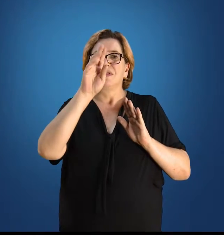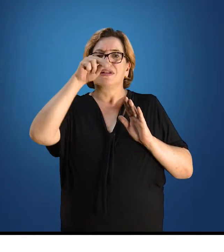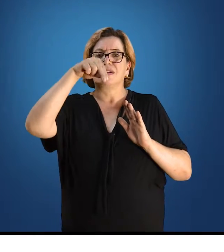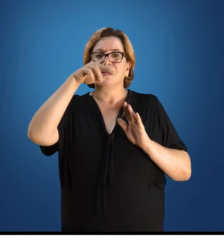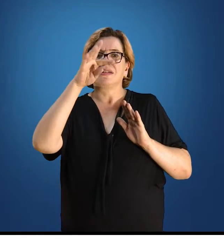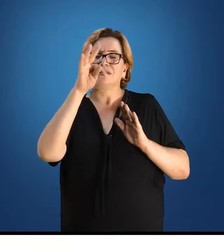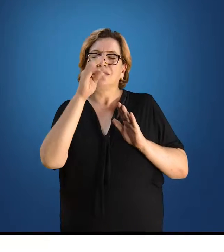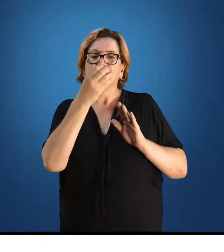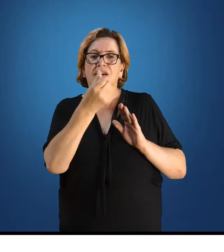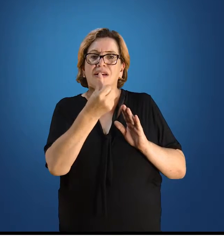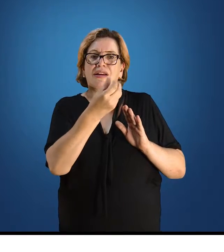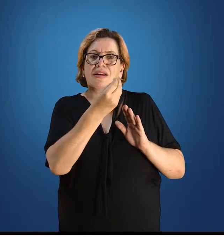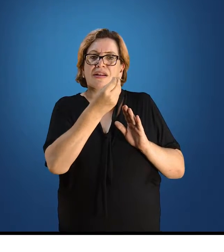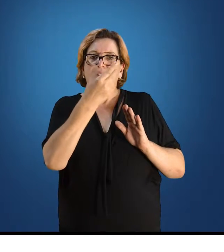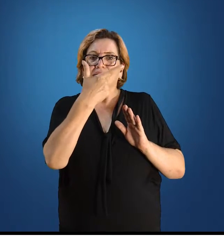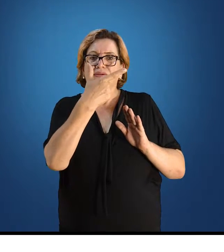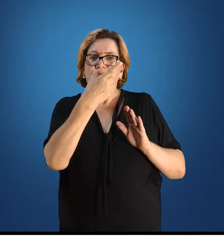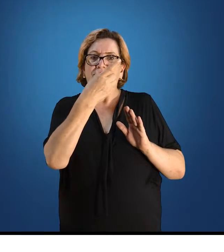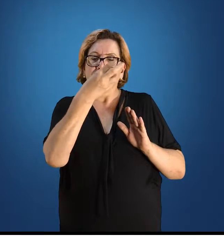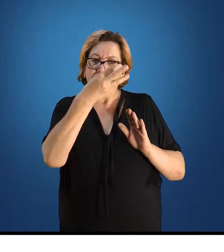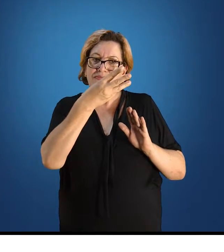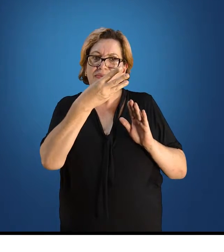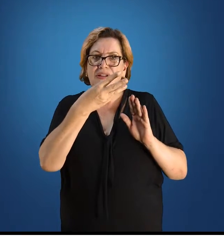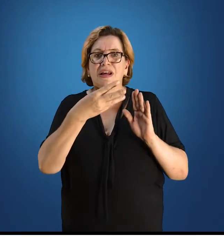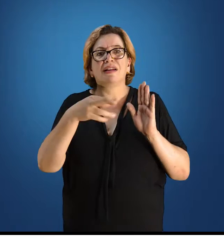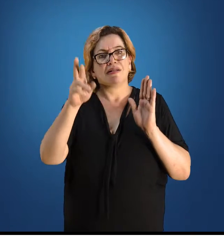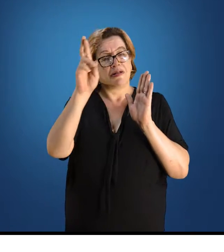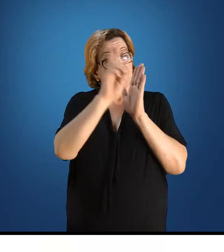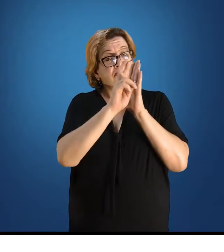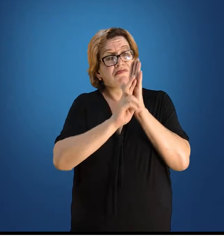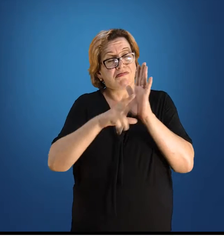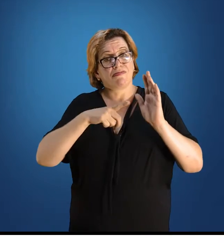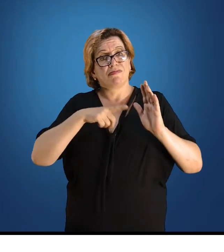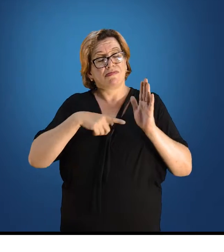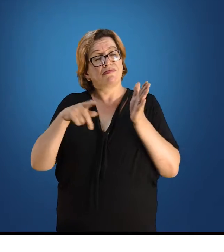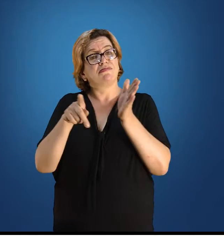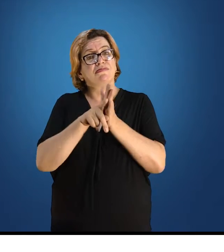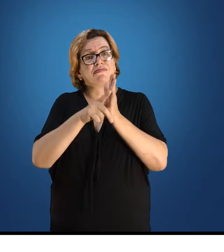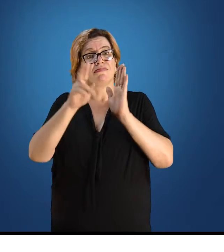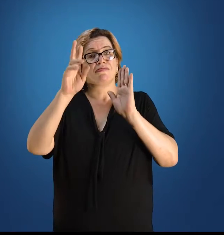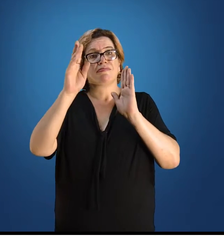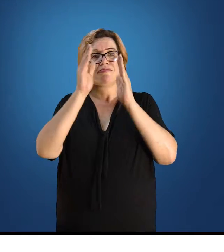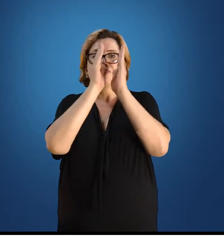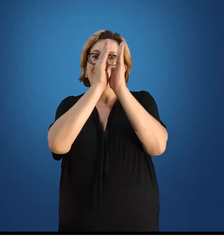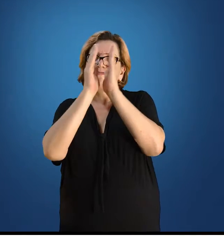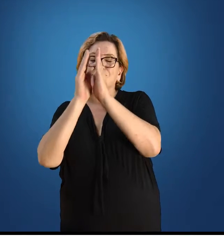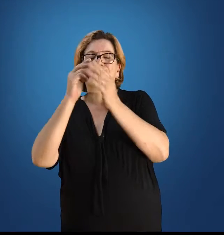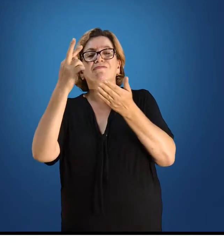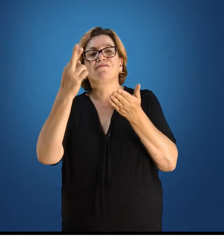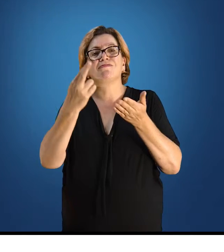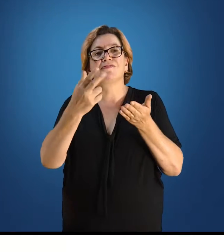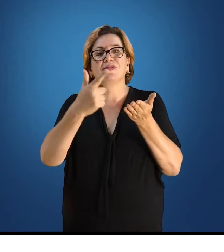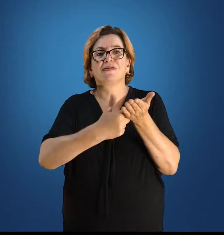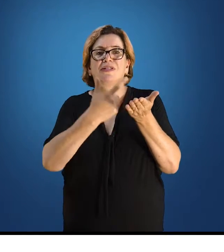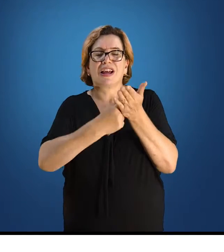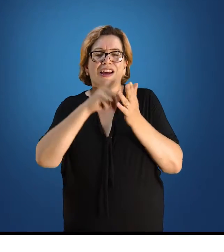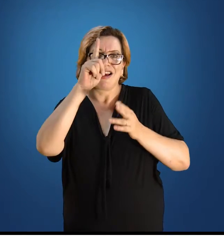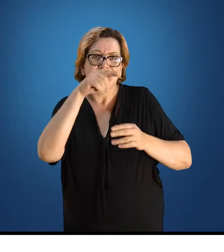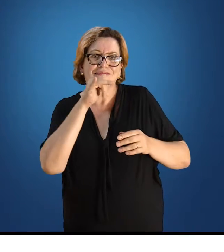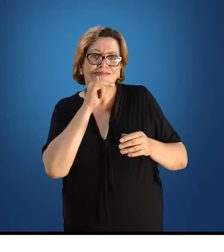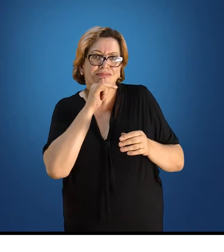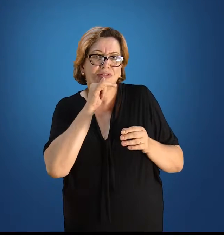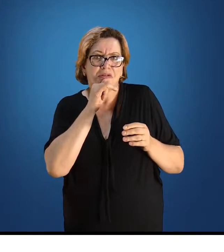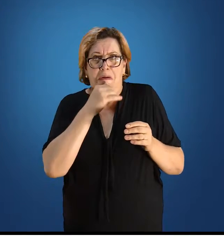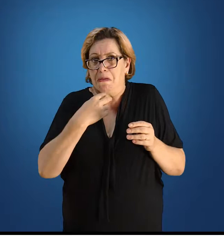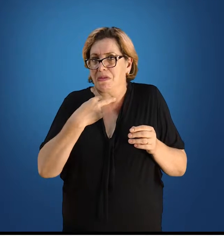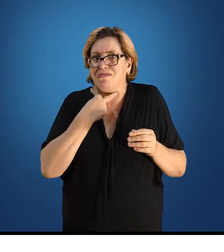norma que você vai ter que seguir para fazer as suas referências bibliográficas. Tá? São apenas alguns exemplos, né? Não haveria